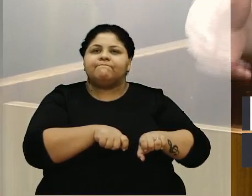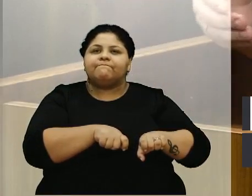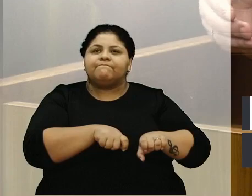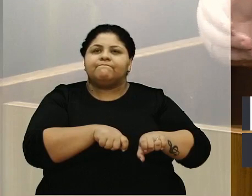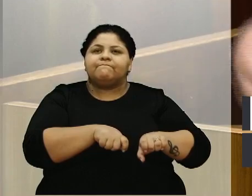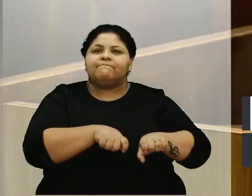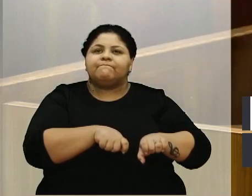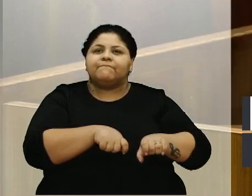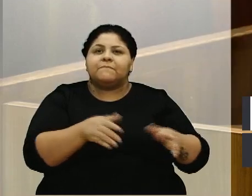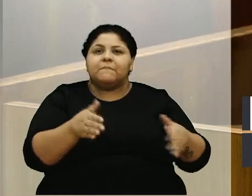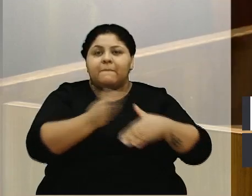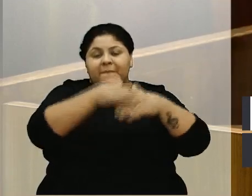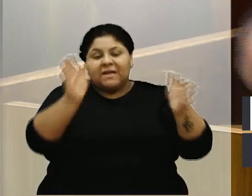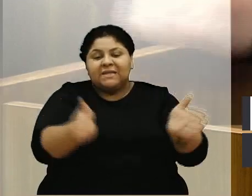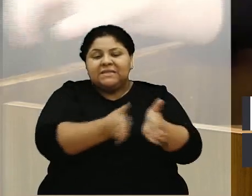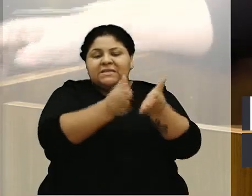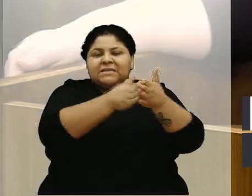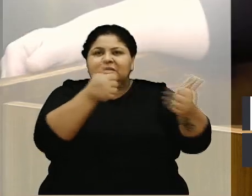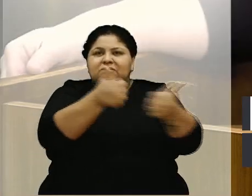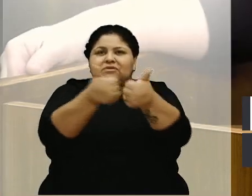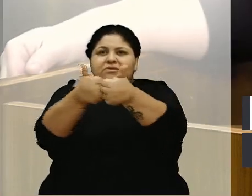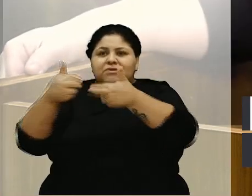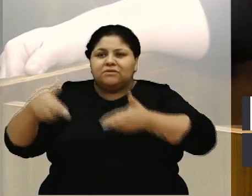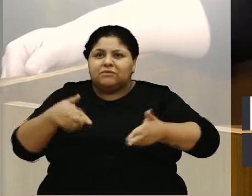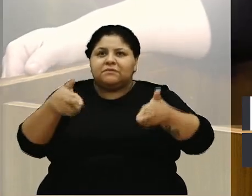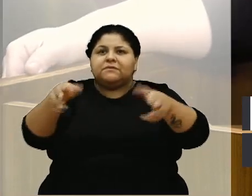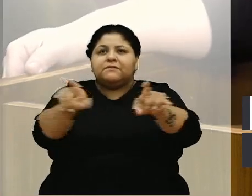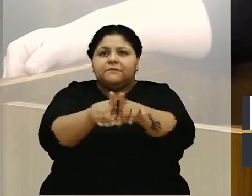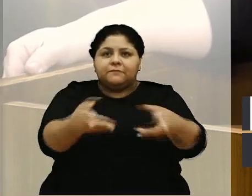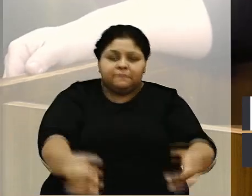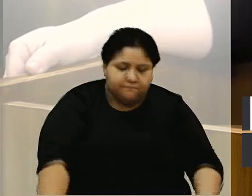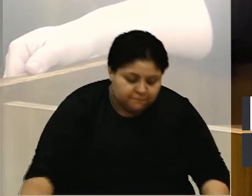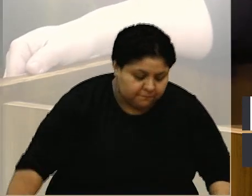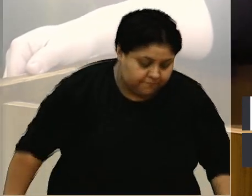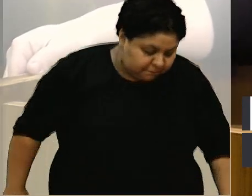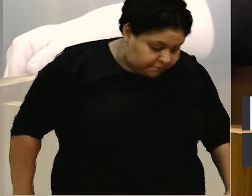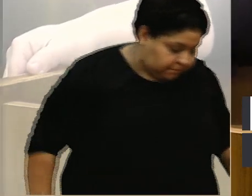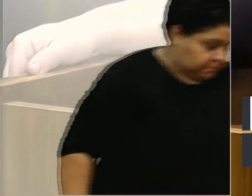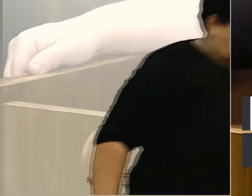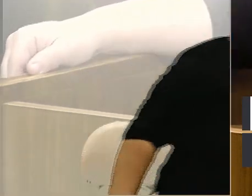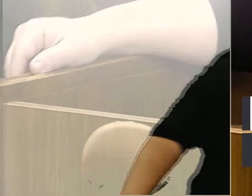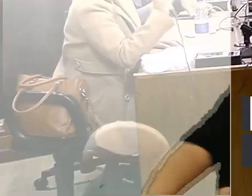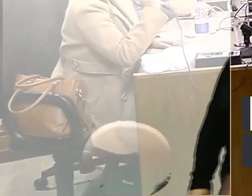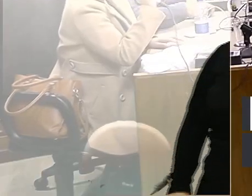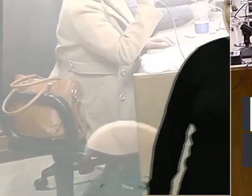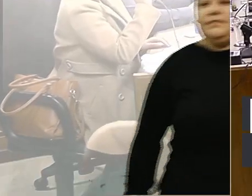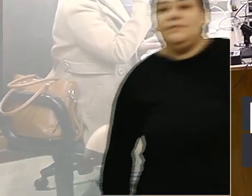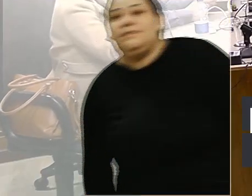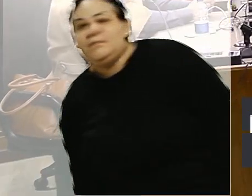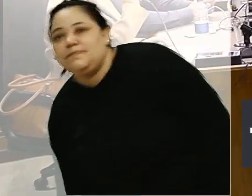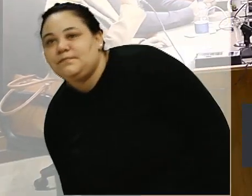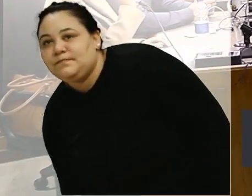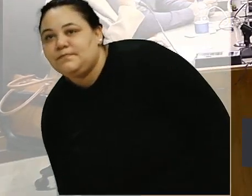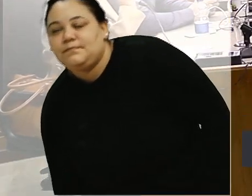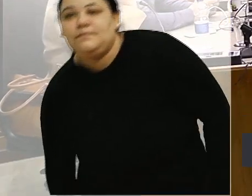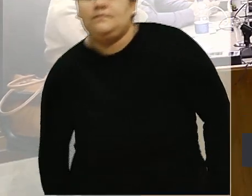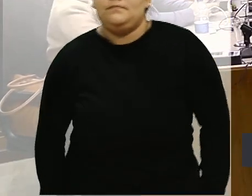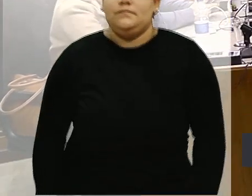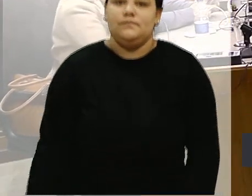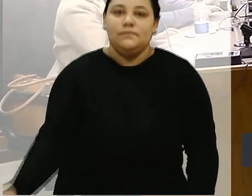social mais baixa, que estão pertinho desses valos, desses rios. Passar a parte para a vereadora Estela. Muito obrigado,